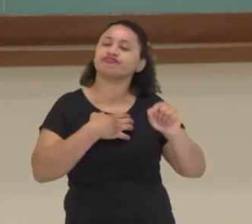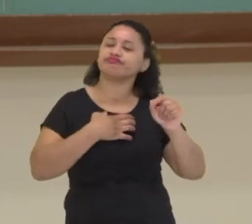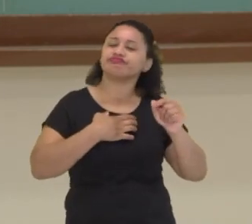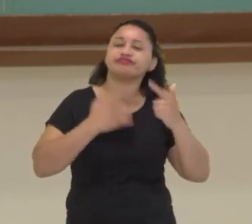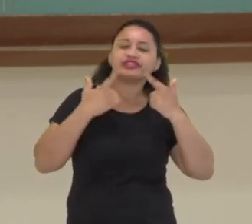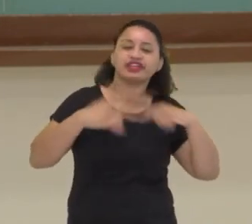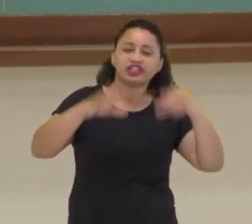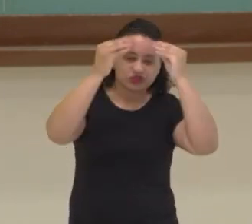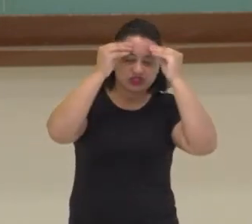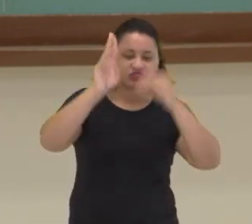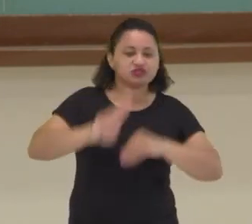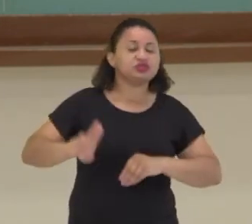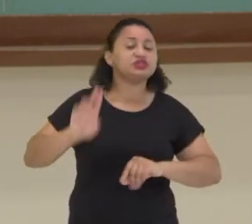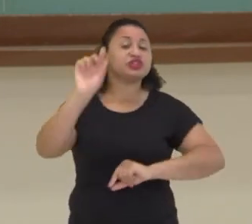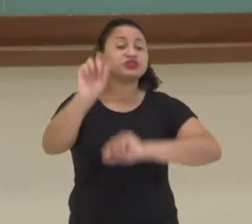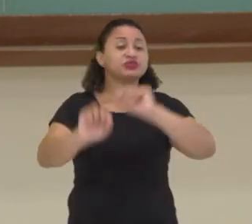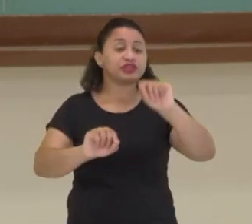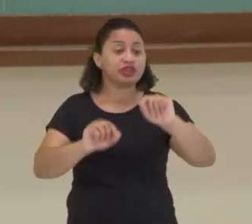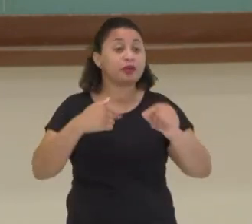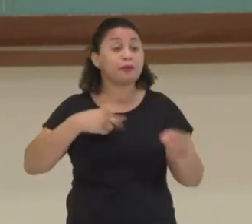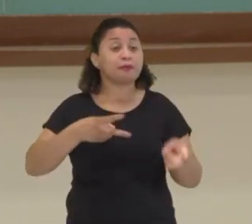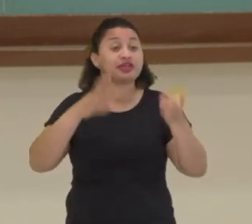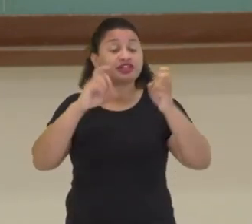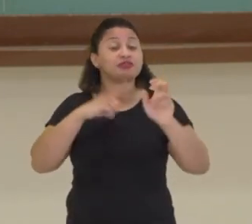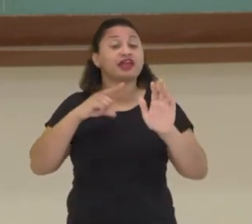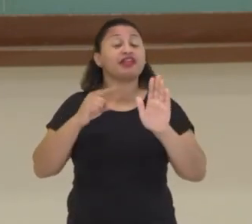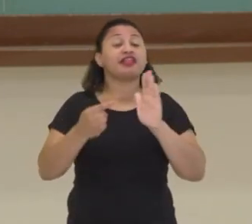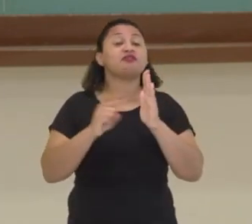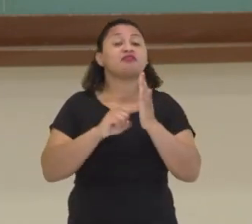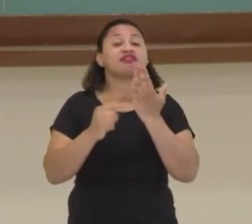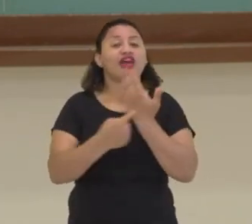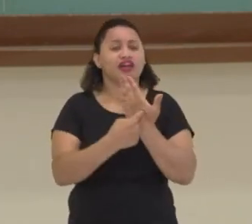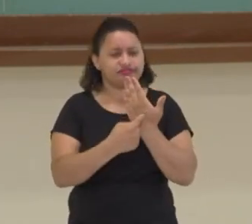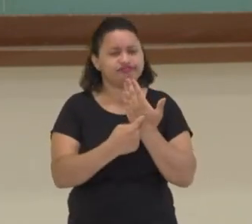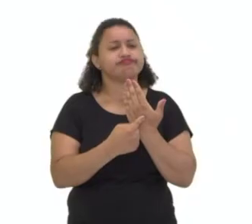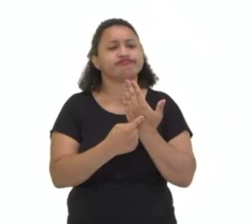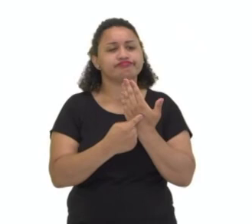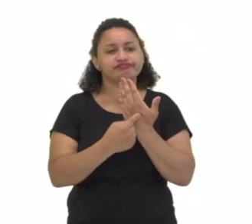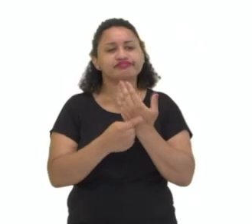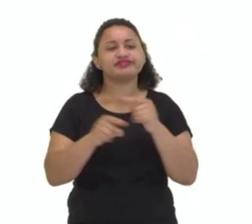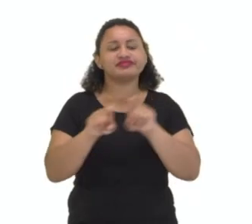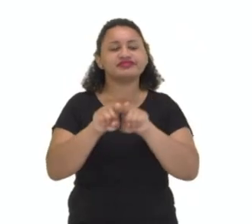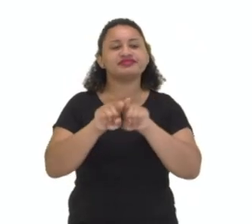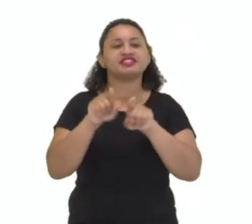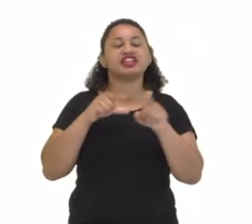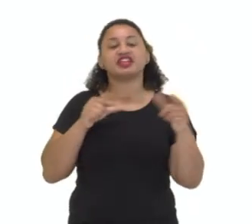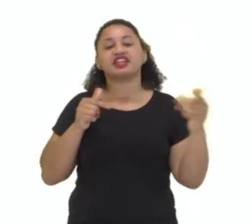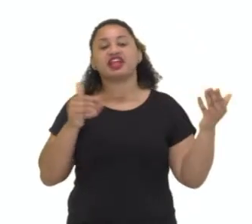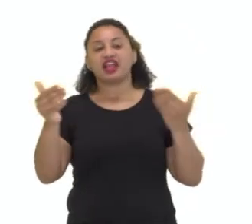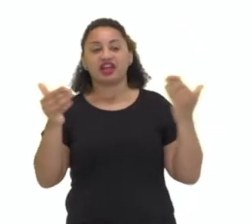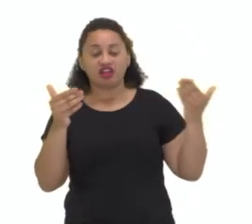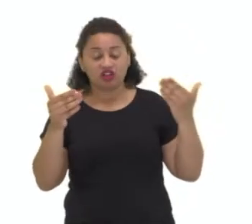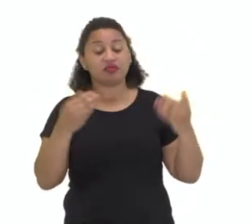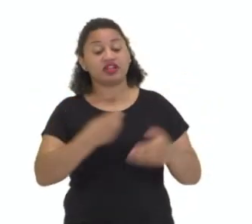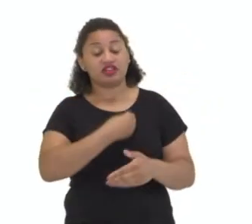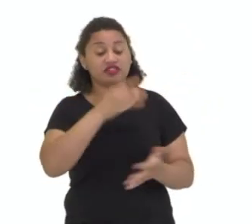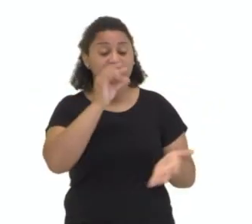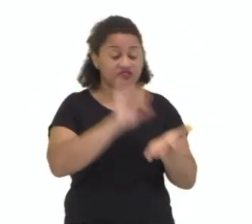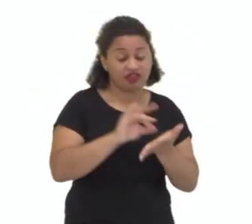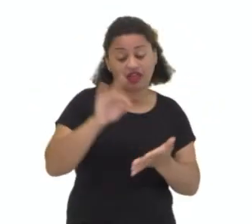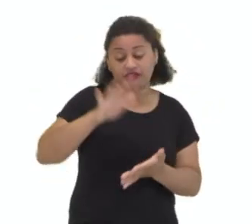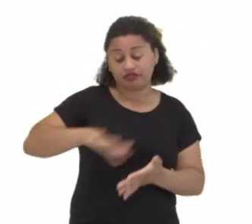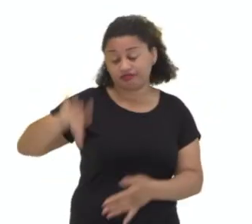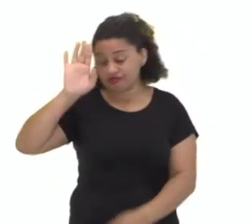utilizada? Perceba que é utilizada uma metáfora, né? E estabelece a comparação entre a vida real e o mundo